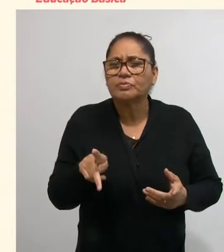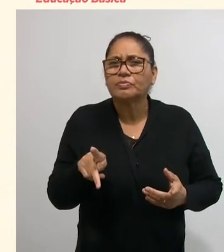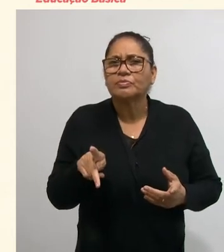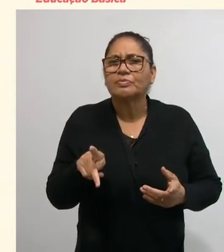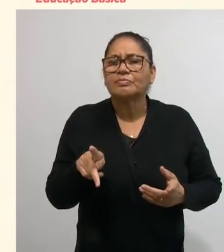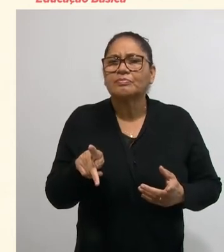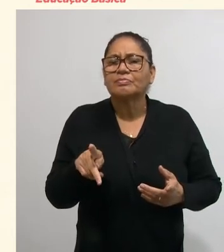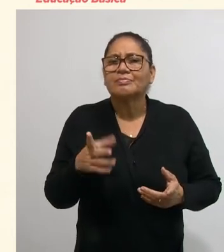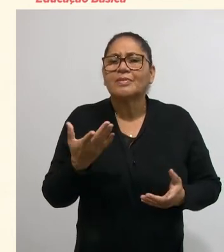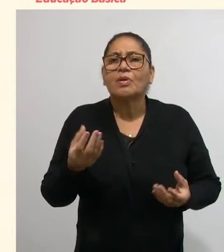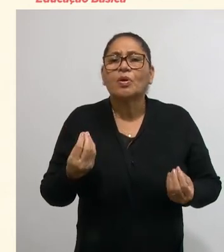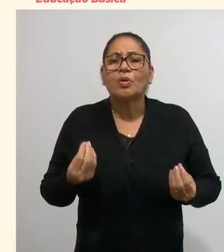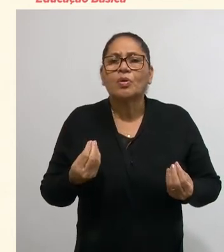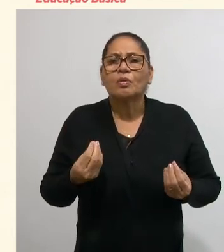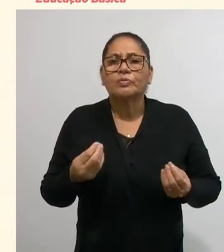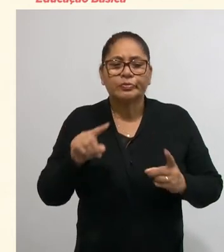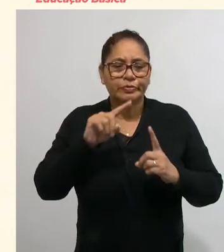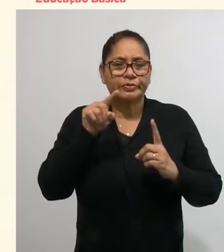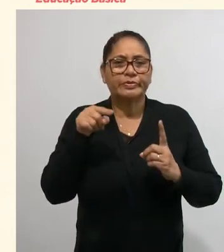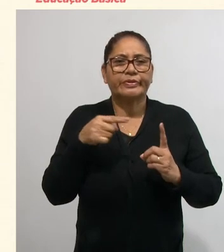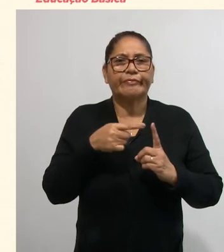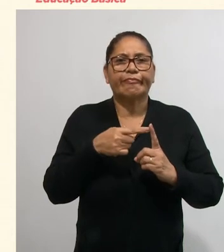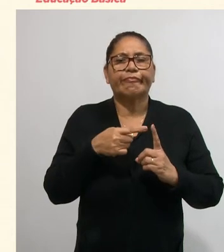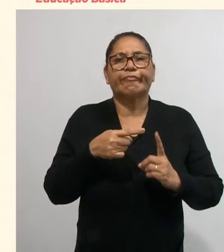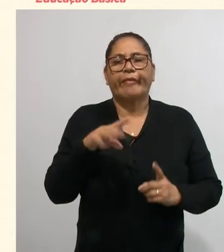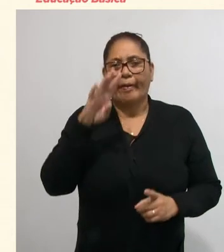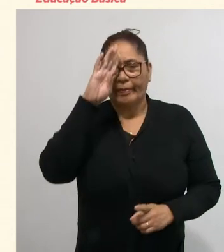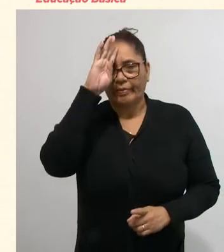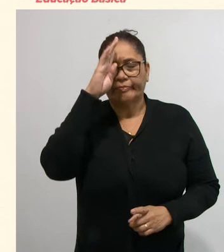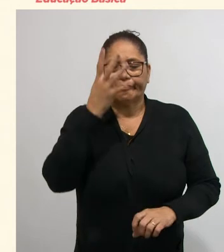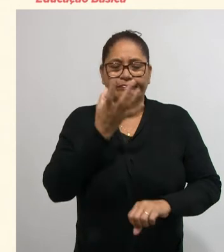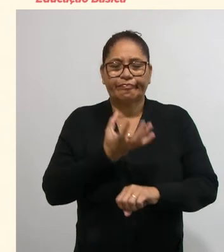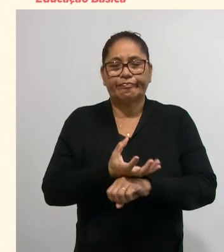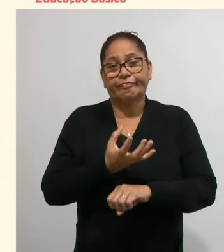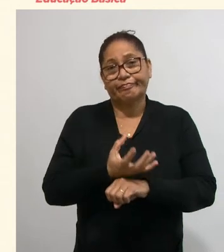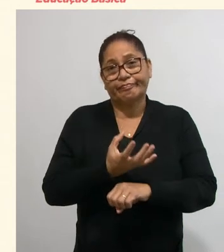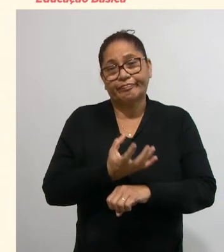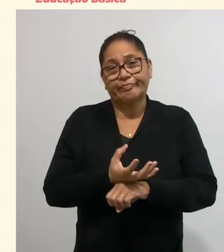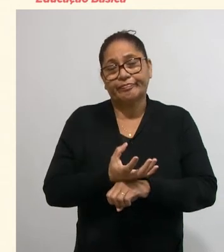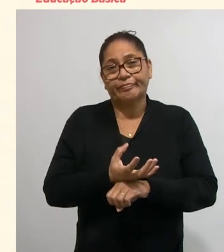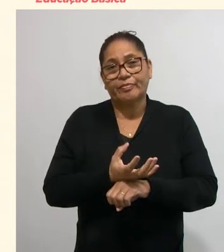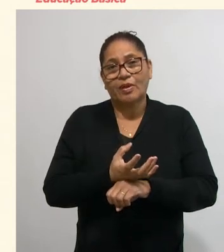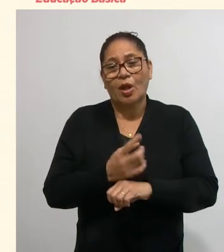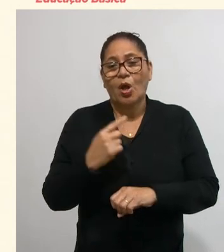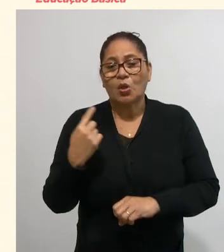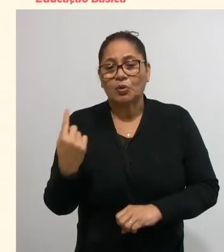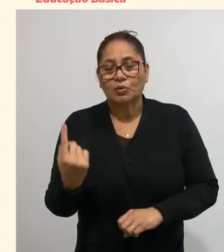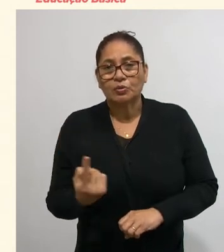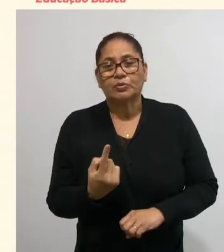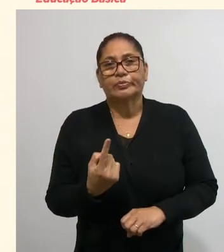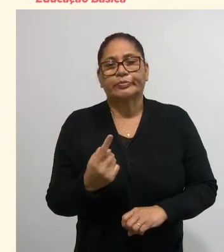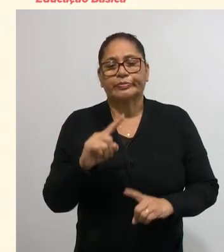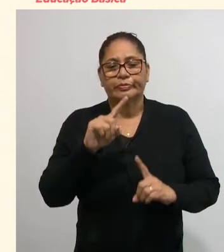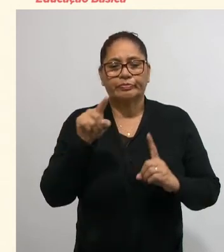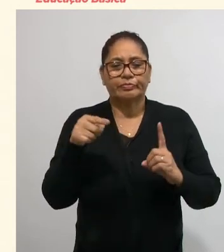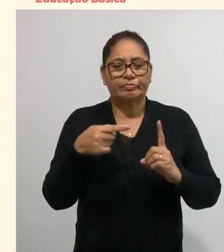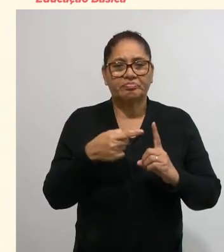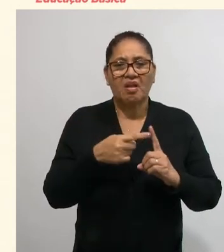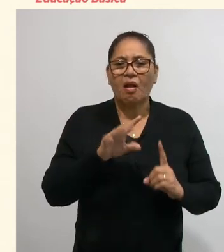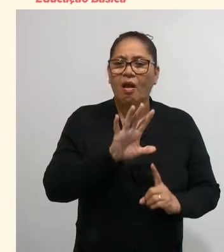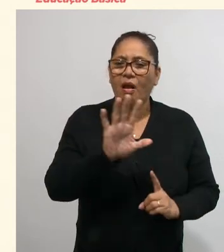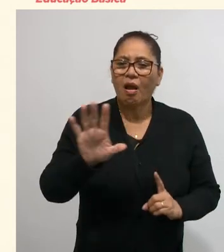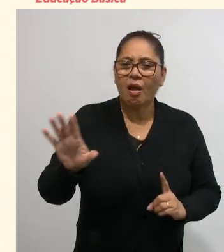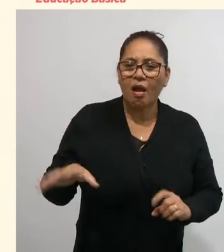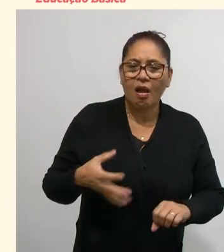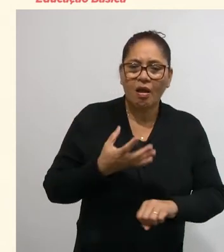ela em pó como objetivos principais da nossa disciplina o nosso objetivo geral dessa